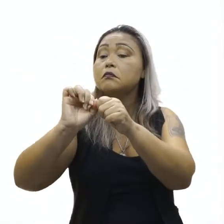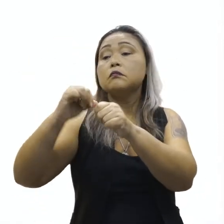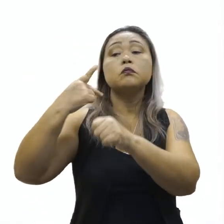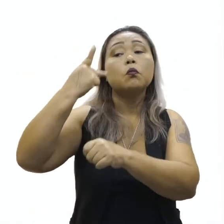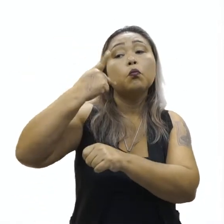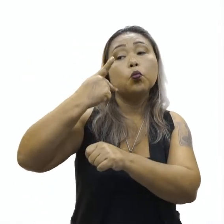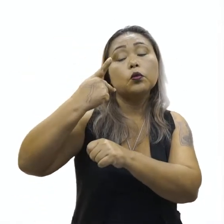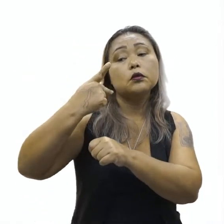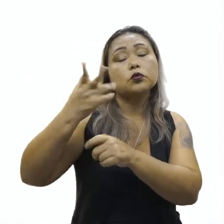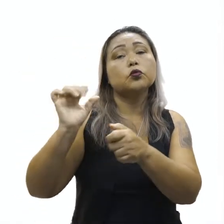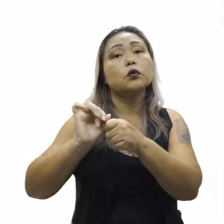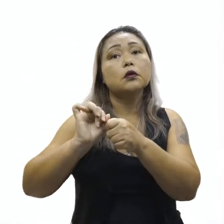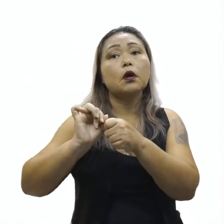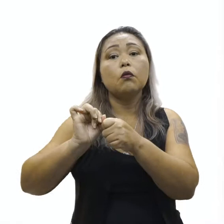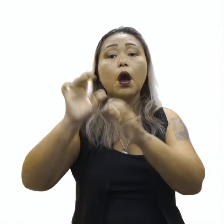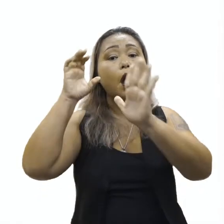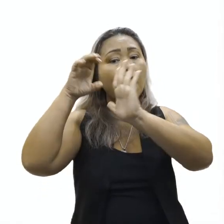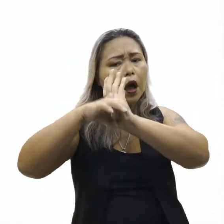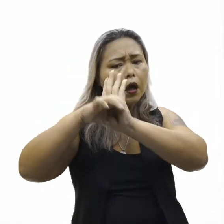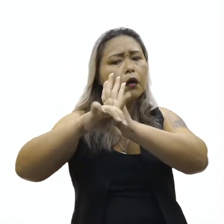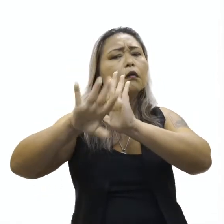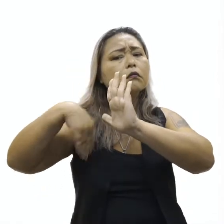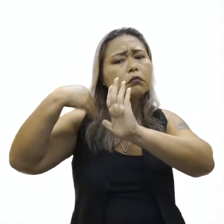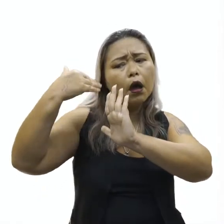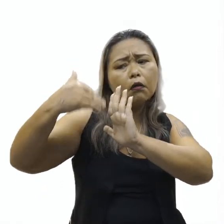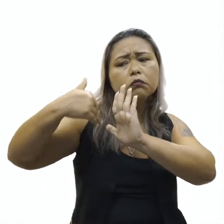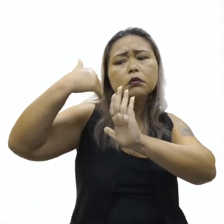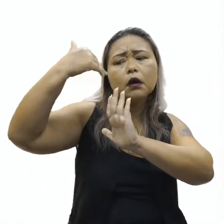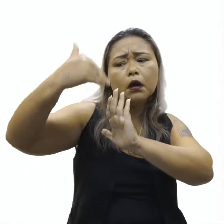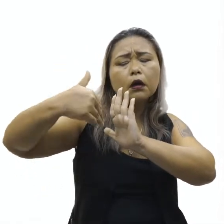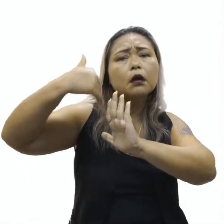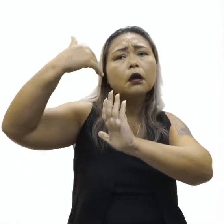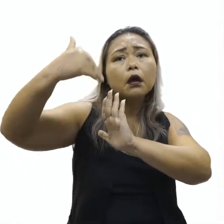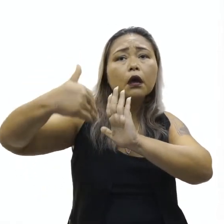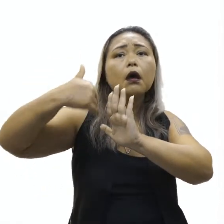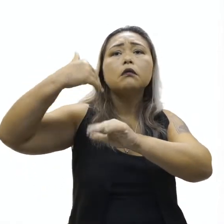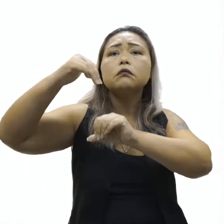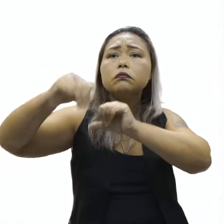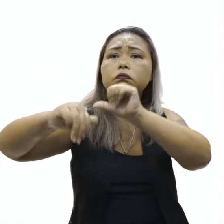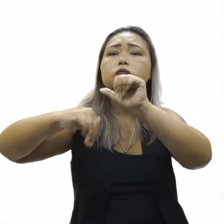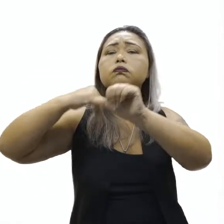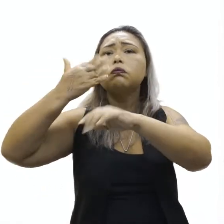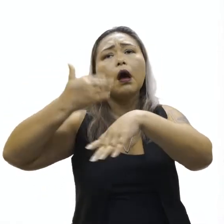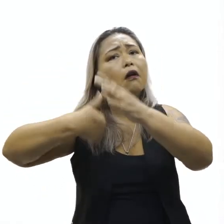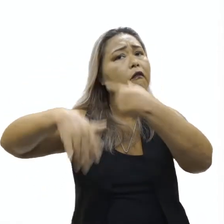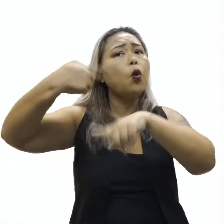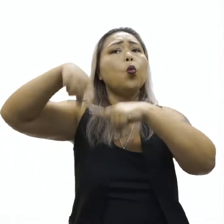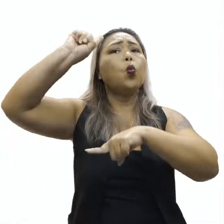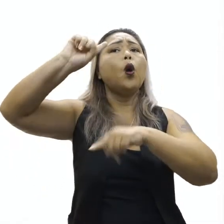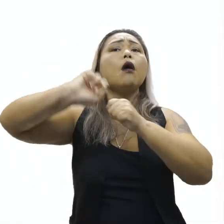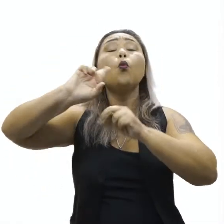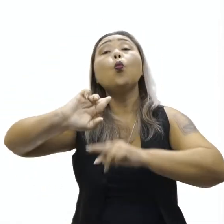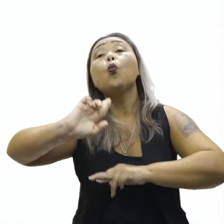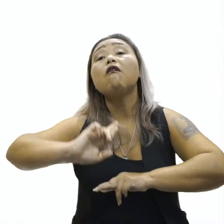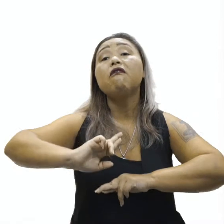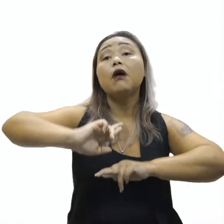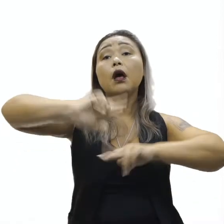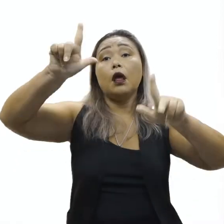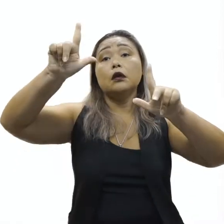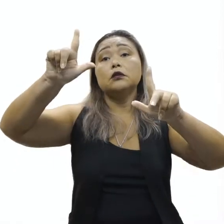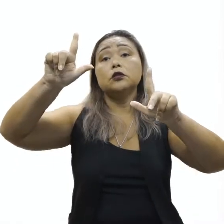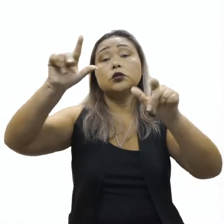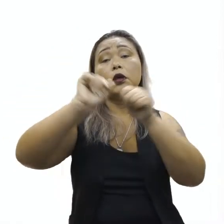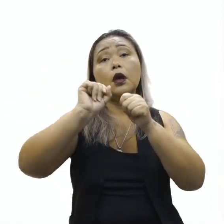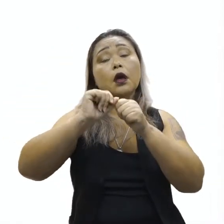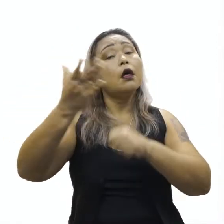concepção, ela evolui. A concepção de democracia, ela vai para um outro perfil diferente daquele que a